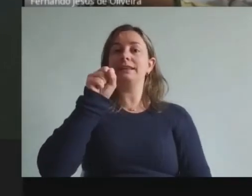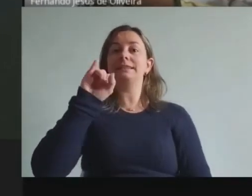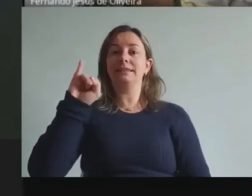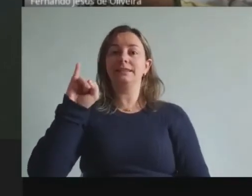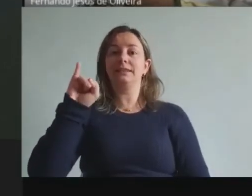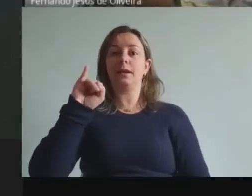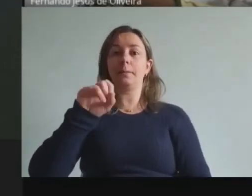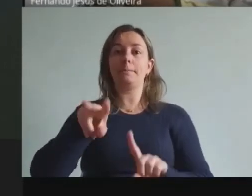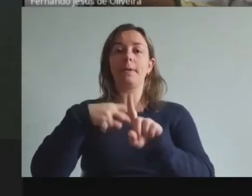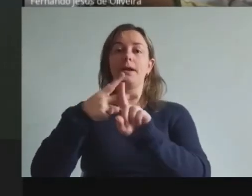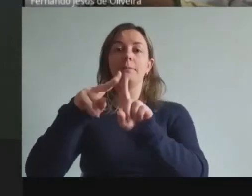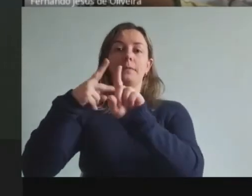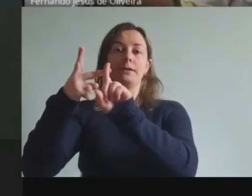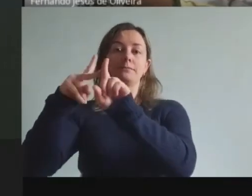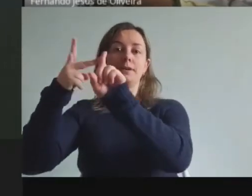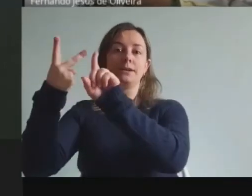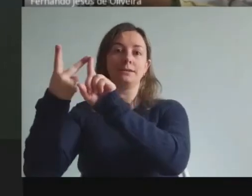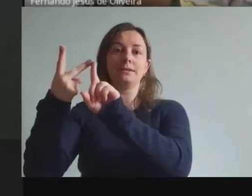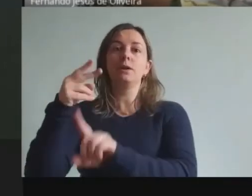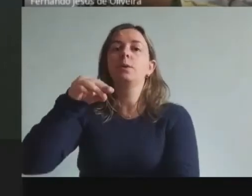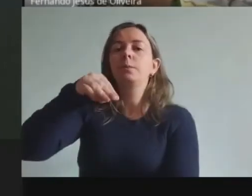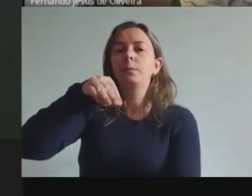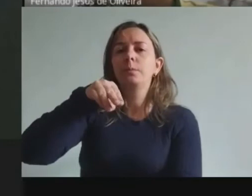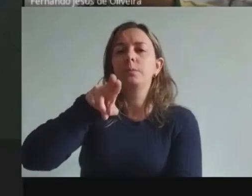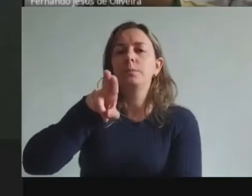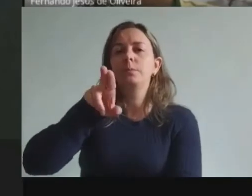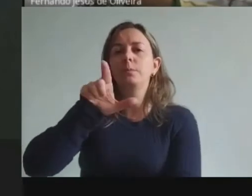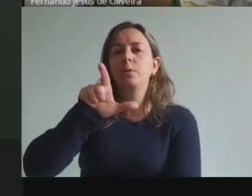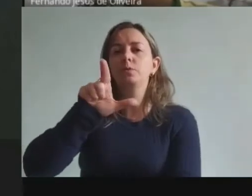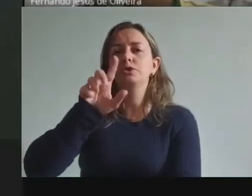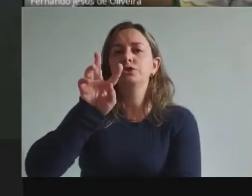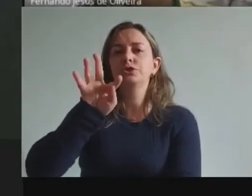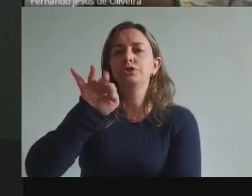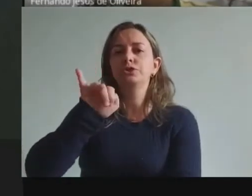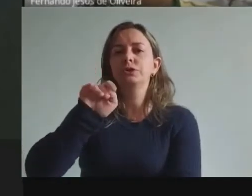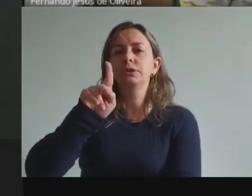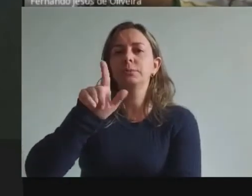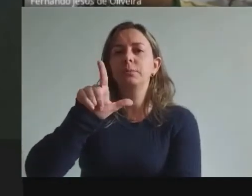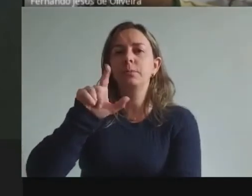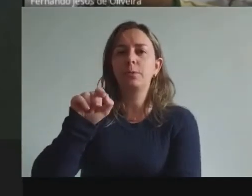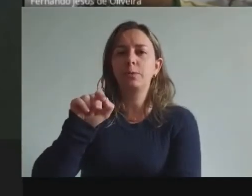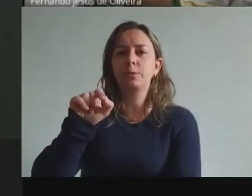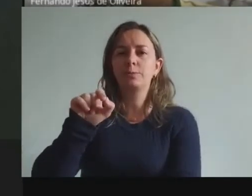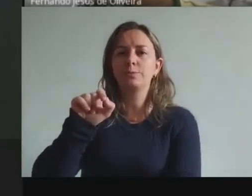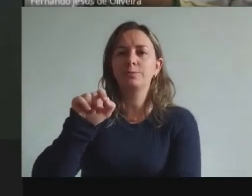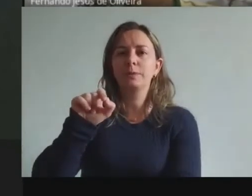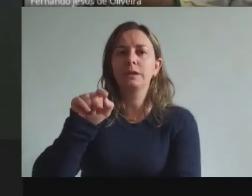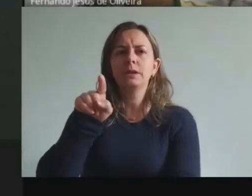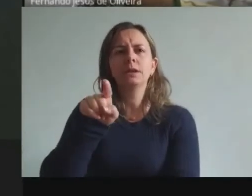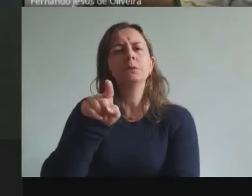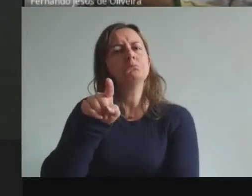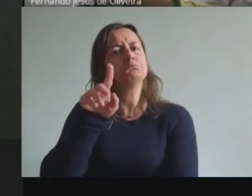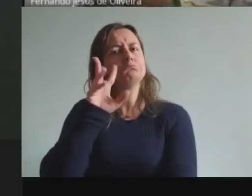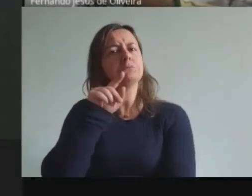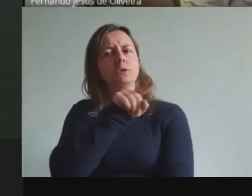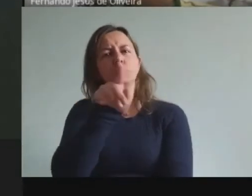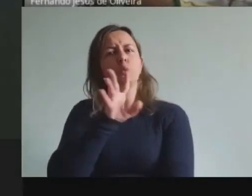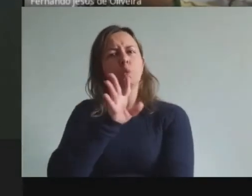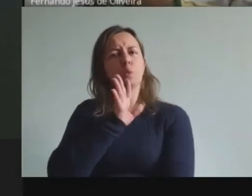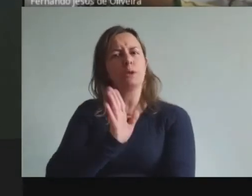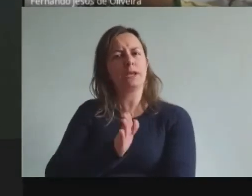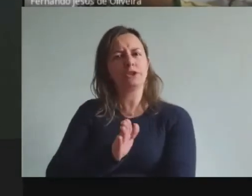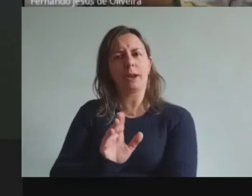tá? Vamos começar aqui com os múltiplos, né, que são os maiores que a unidade, né? Certamente vocês já ouviram falar no